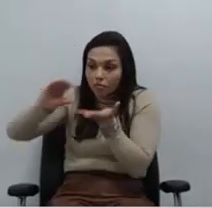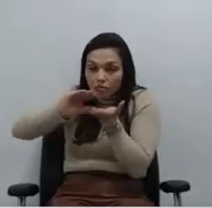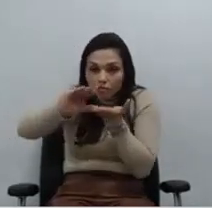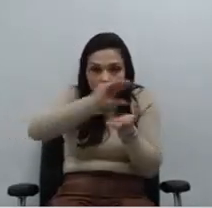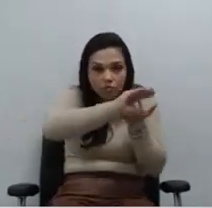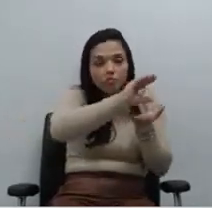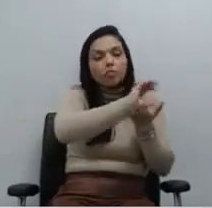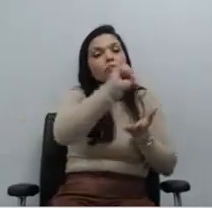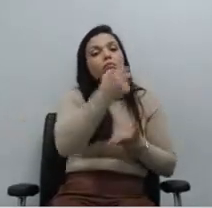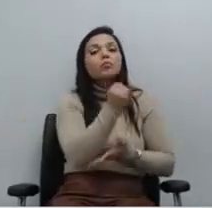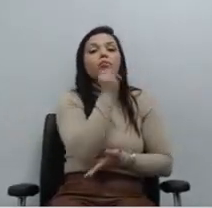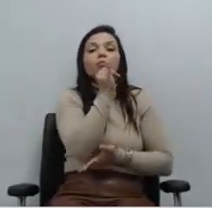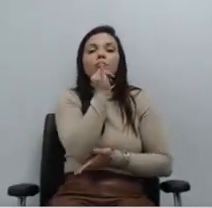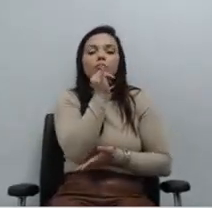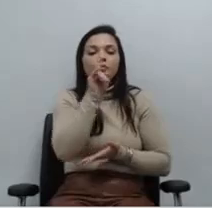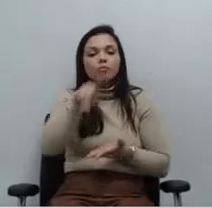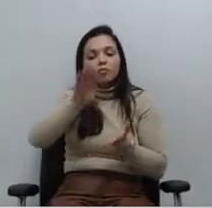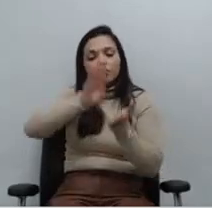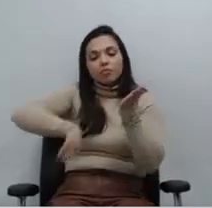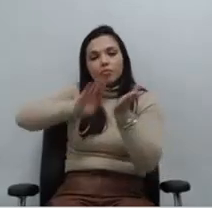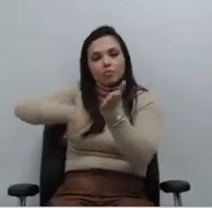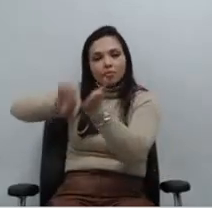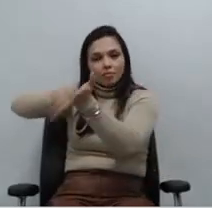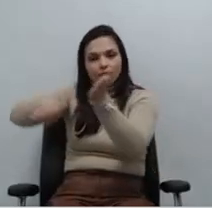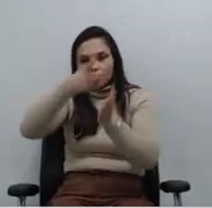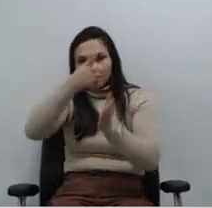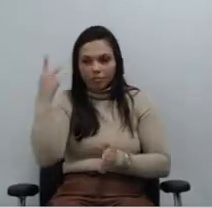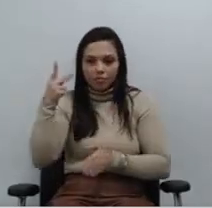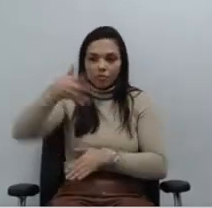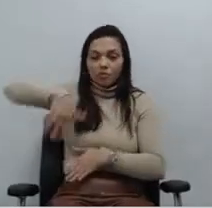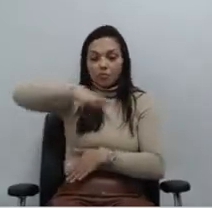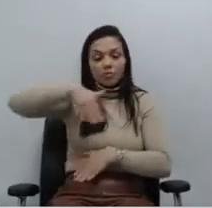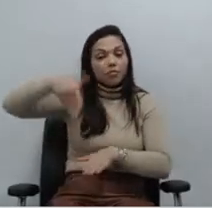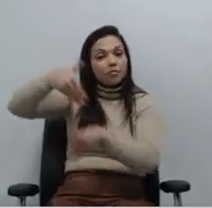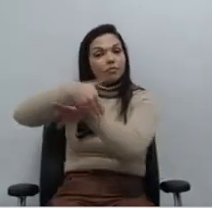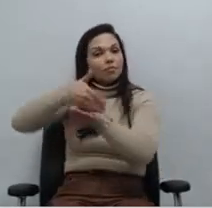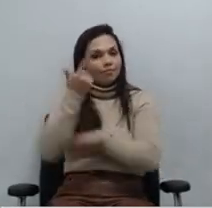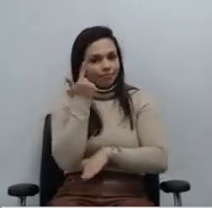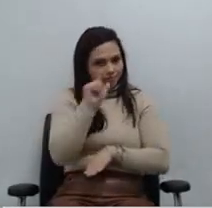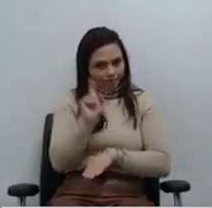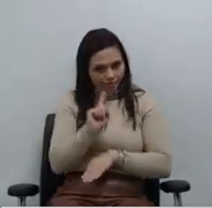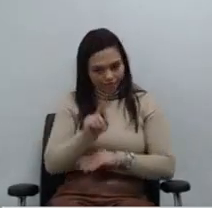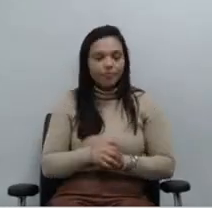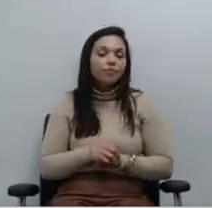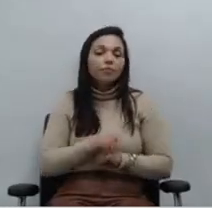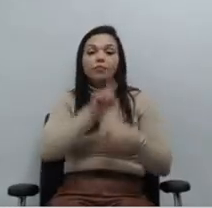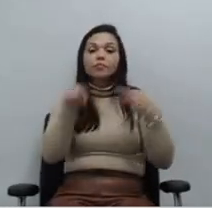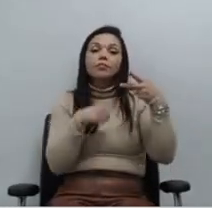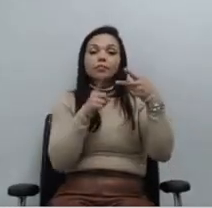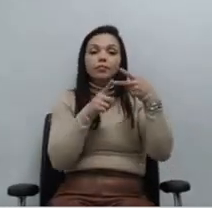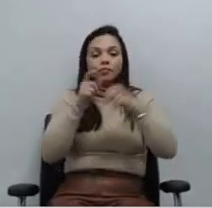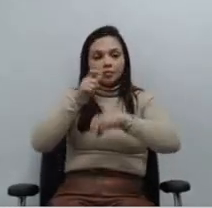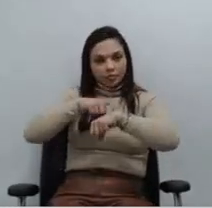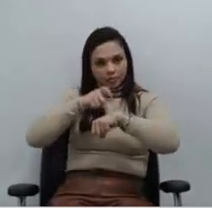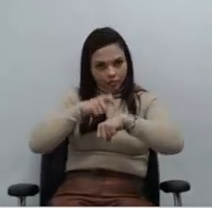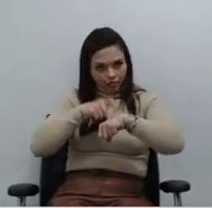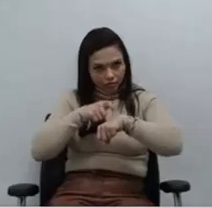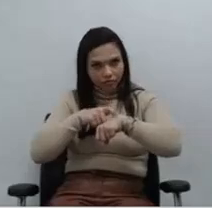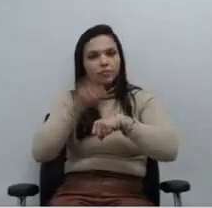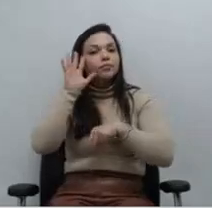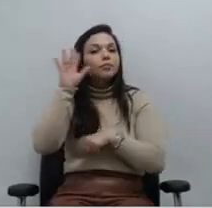fatores simbólicos que implicam na exclusão de pessoas dos espaços de participação. Em um segundo momento, a autora revisita